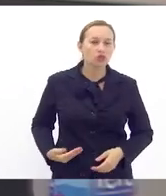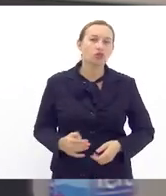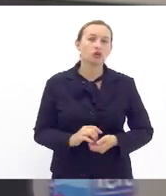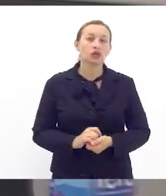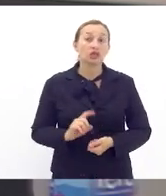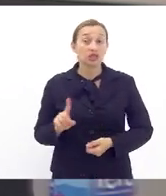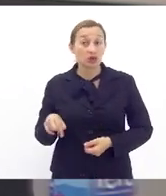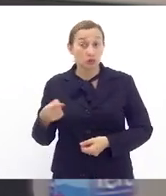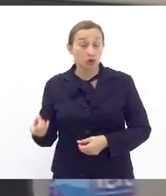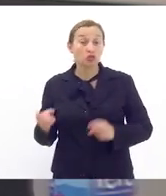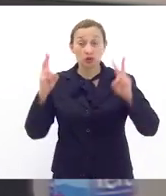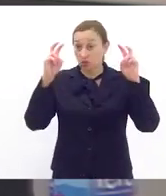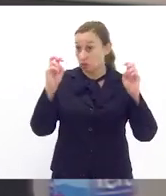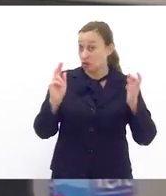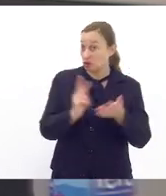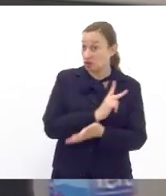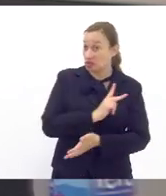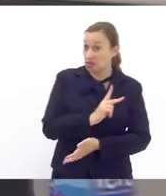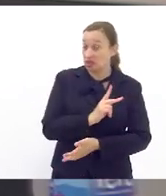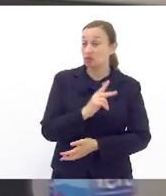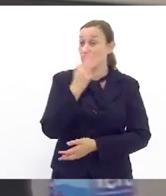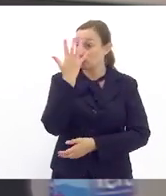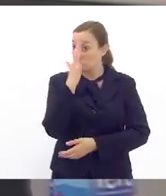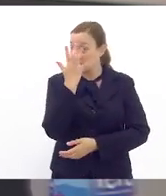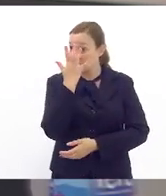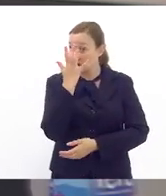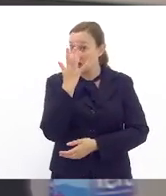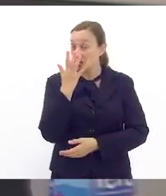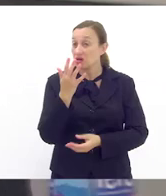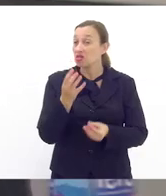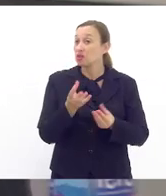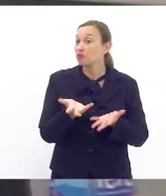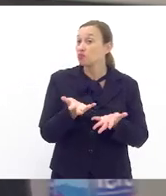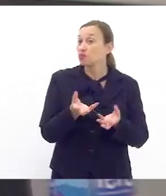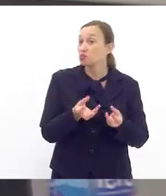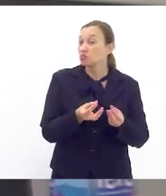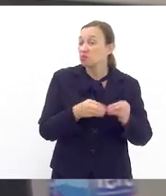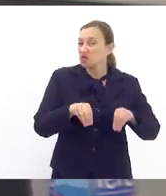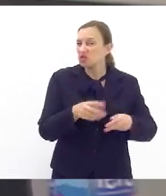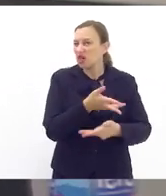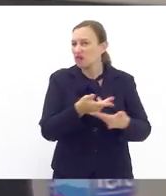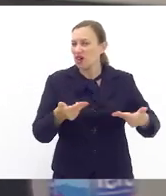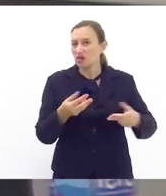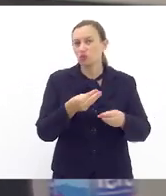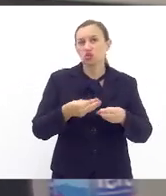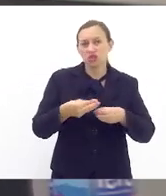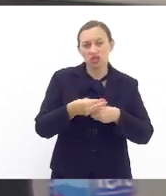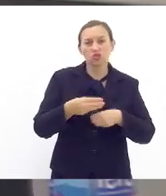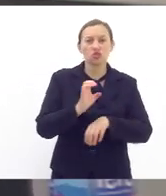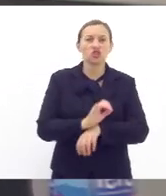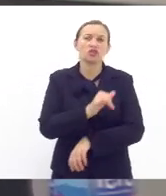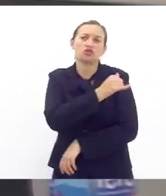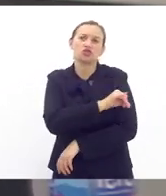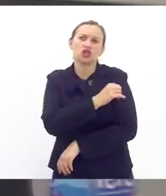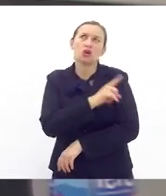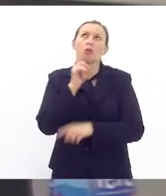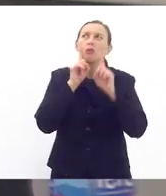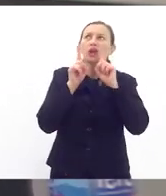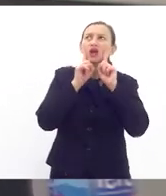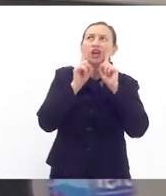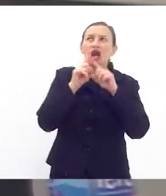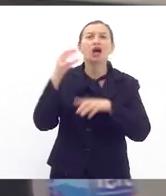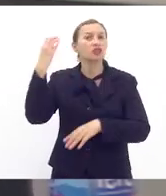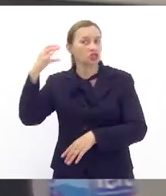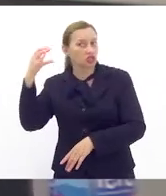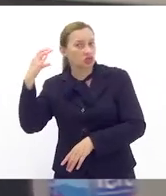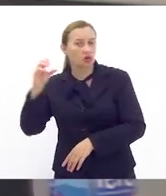após os fatos ocorridos durante o Carnaval que afetaram vários municípios do Rio de Janeiro Maricá Niterói